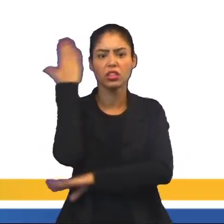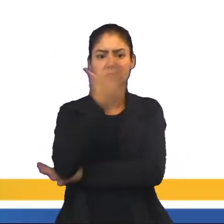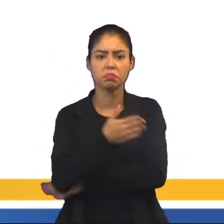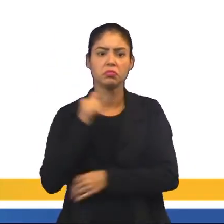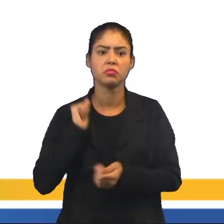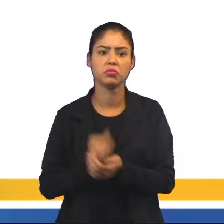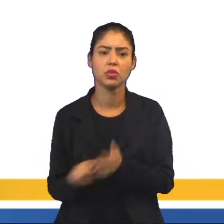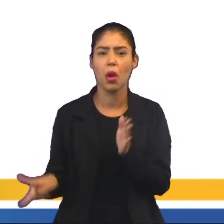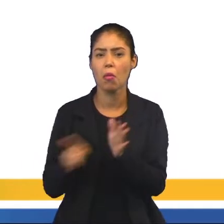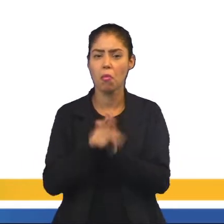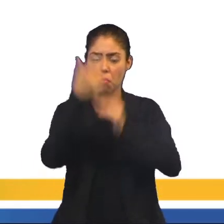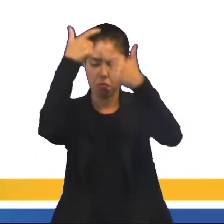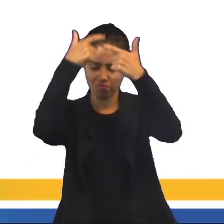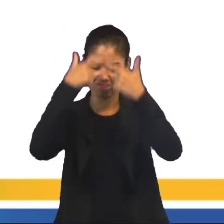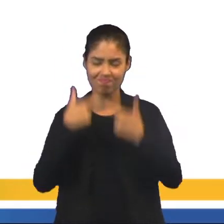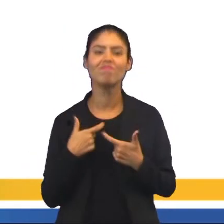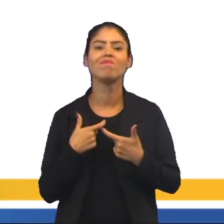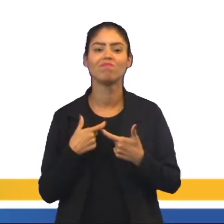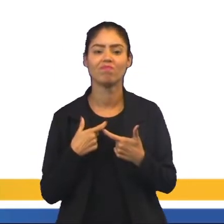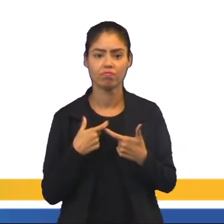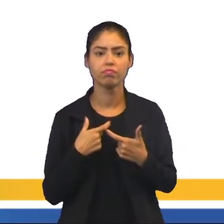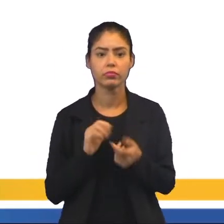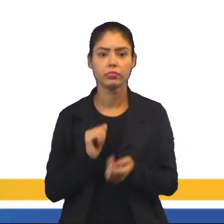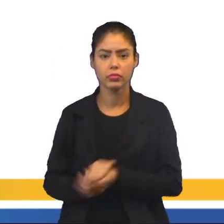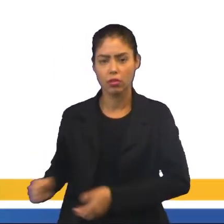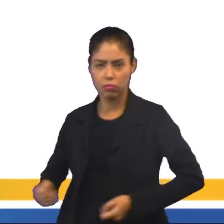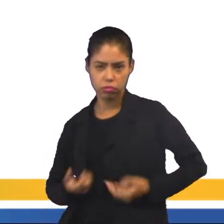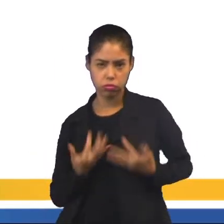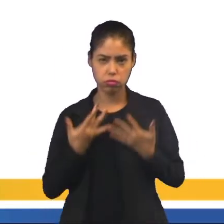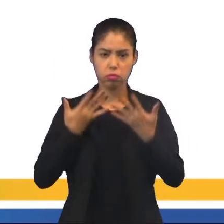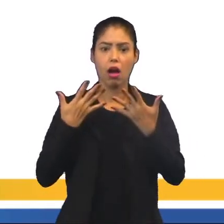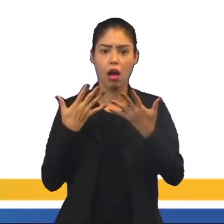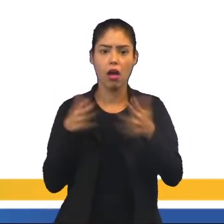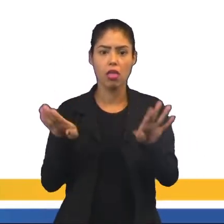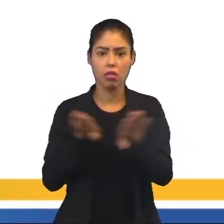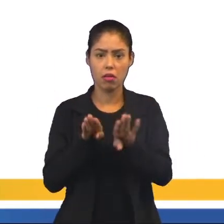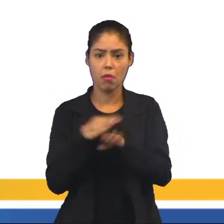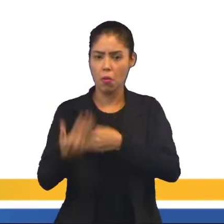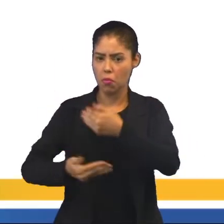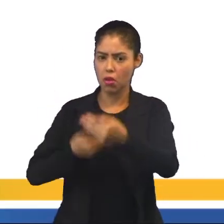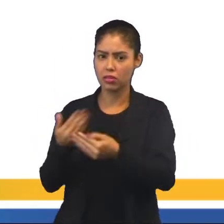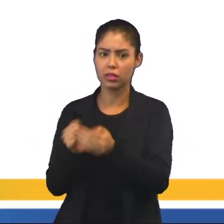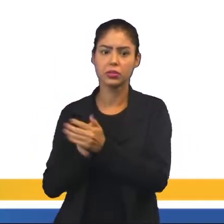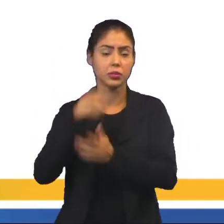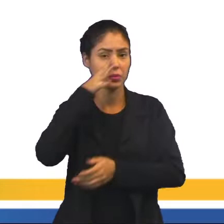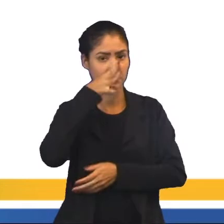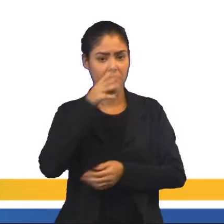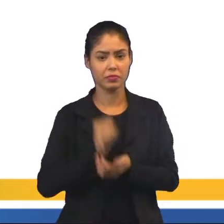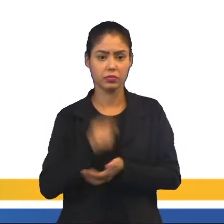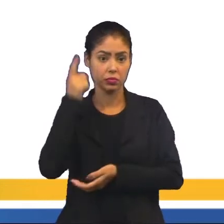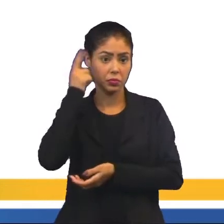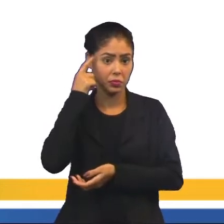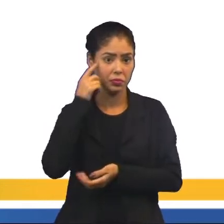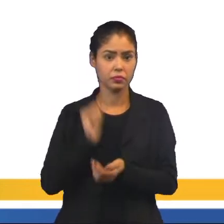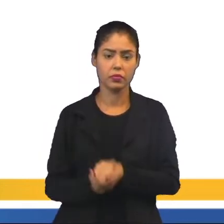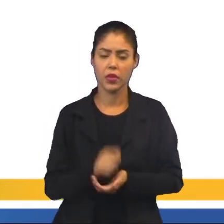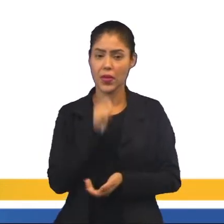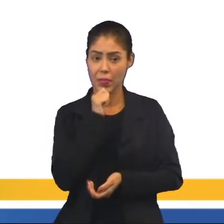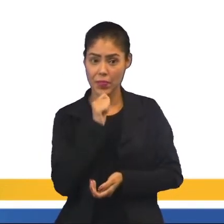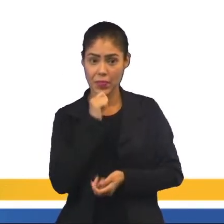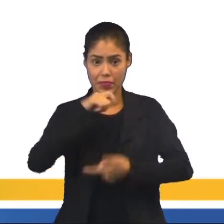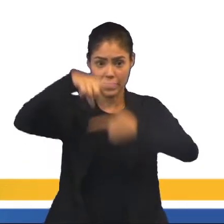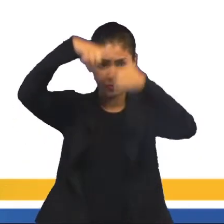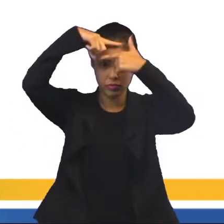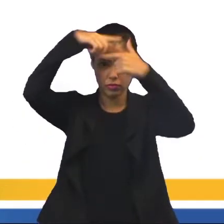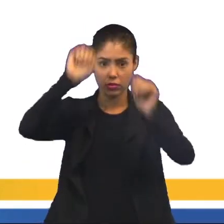afeta diretamente sua autoestima, espontaneidade e processo criativo. No lazer, a